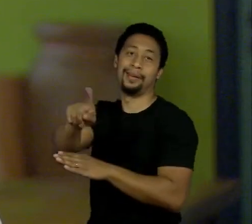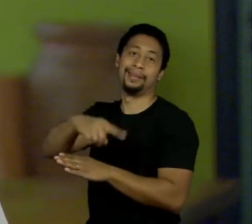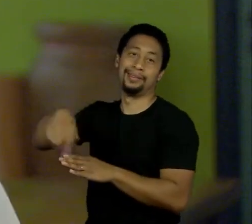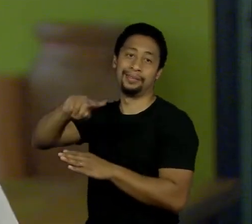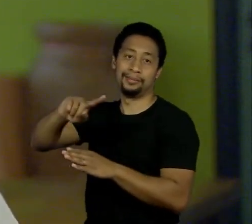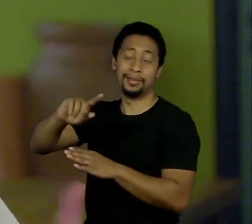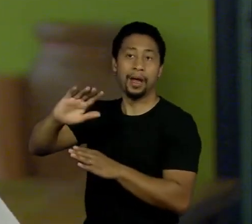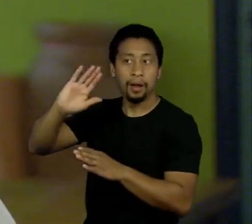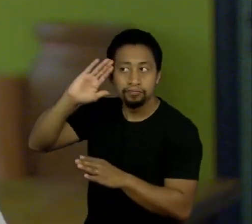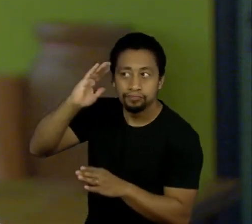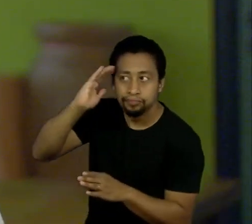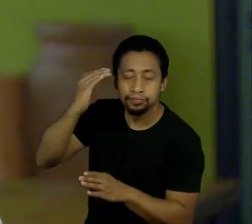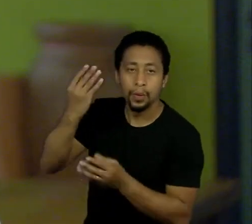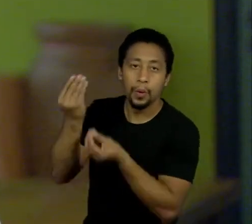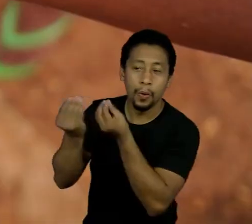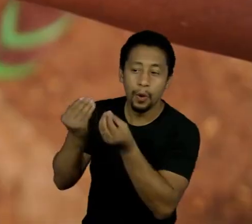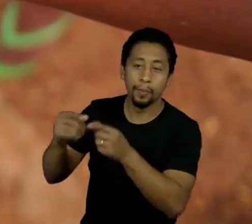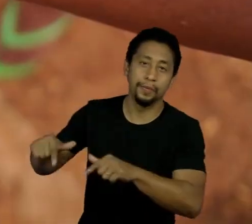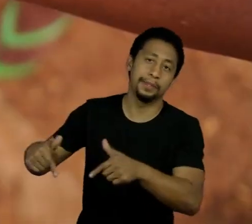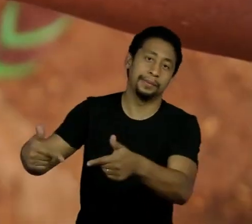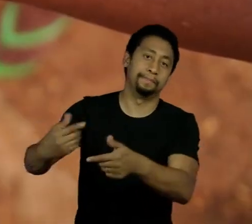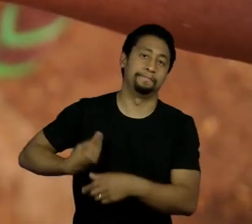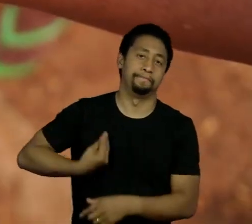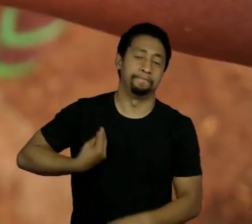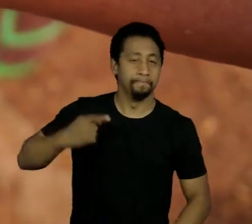as plantas na vida cotidiana.